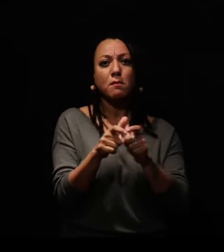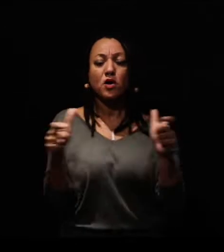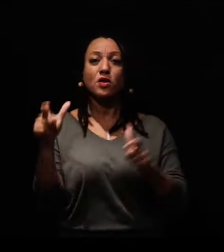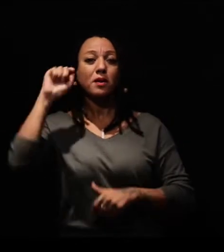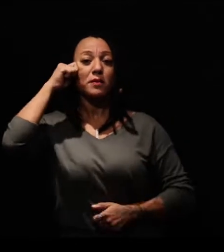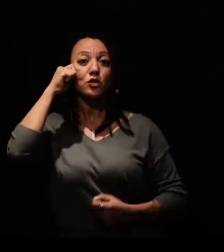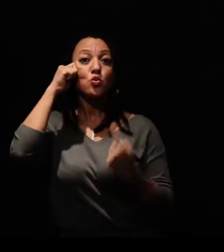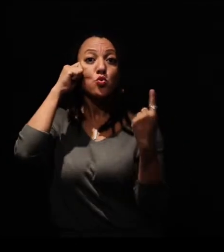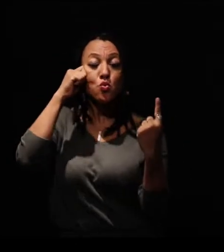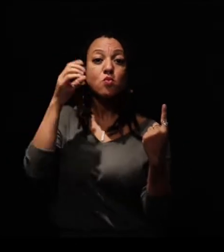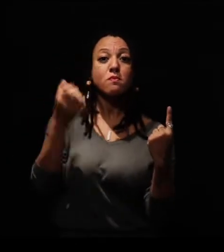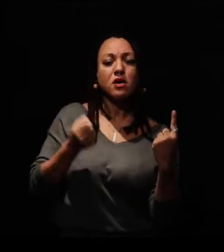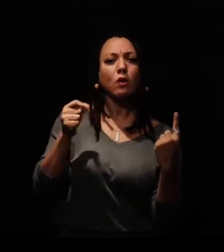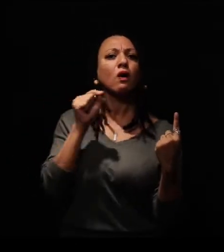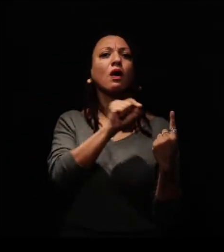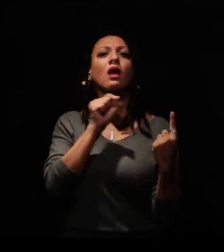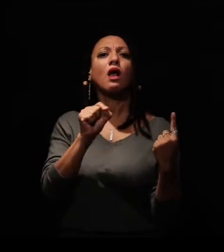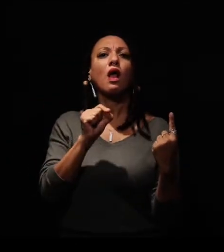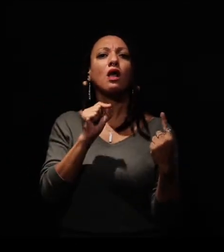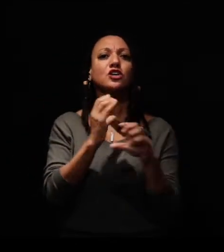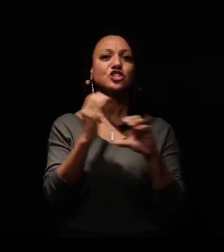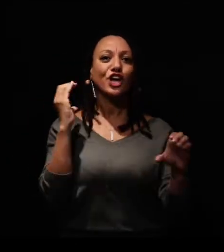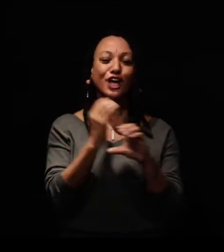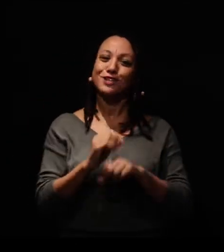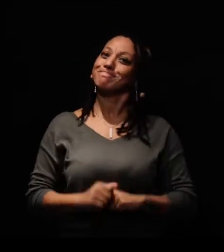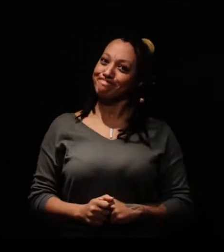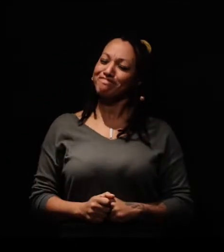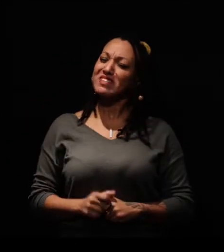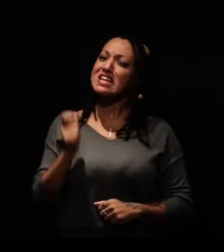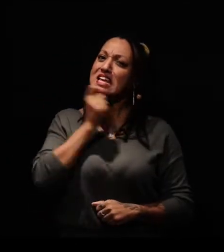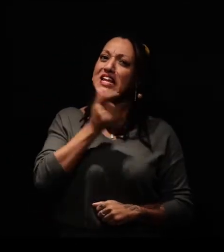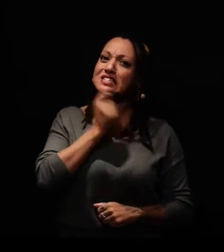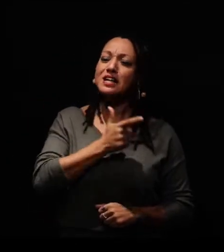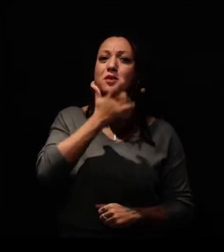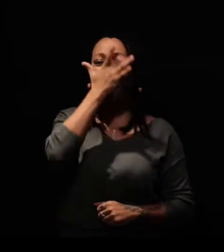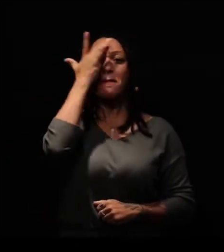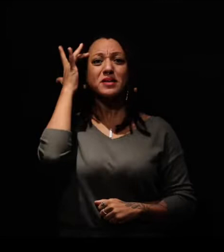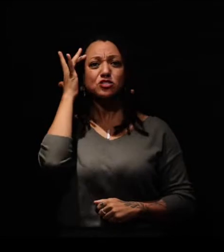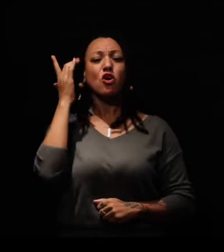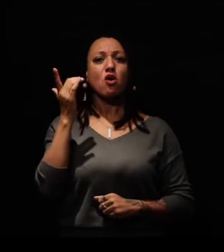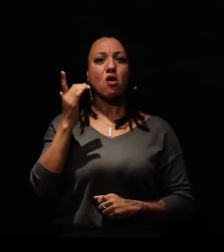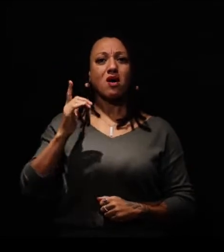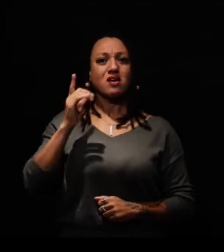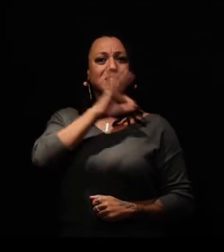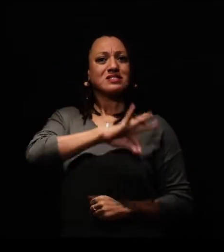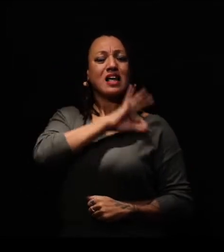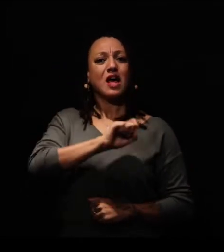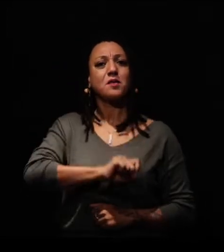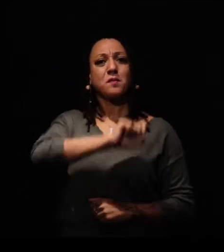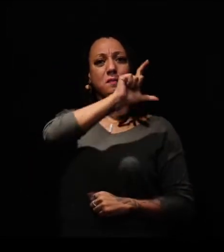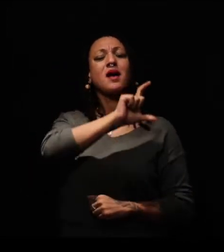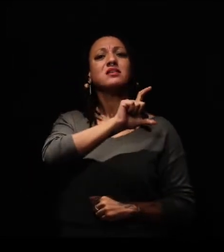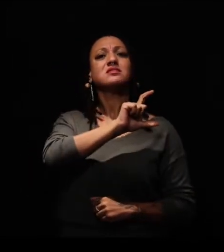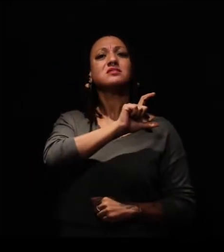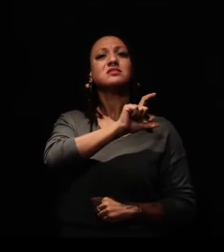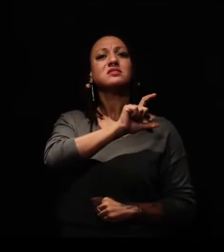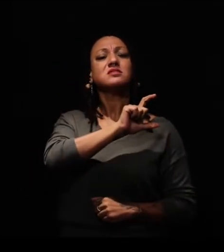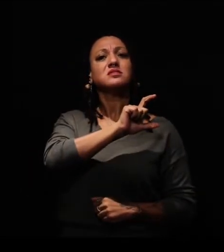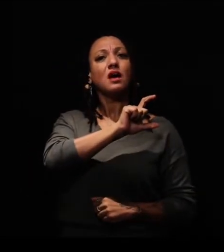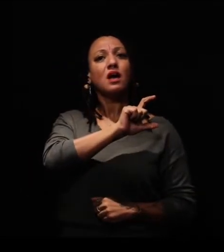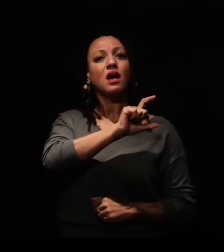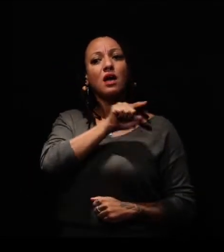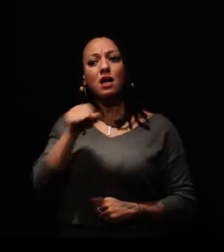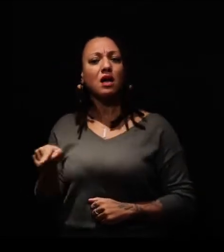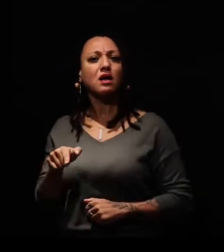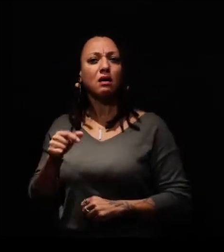pretos, um só é branco. E adivinha quem é o engenheiro? Sem erro. Engraçado é que nem sempre quem sabe mesmo é quem ganha mais. Os tio miliano de obra fazendo história,